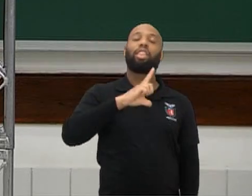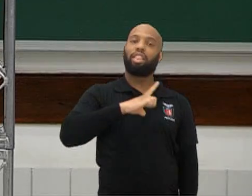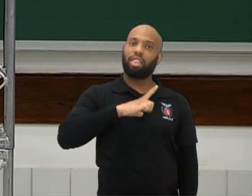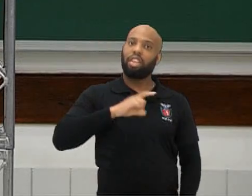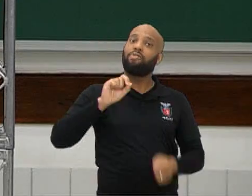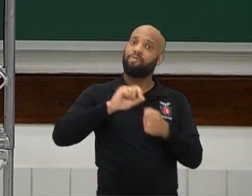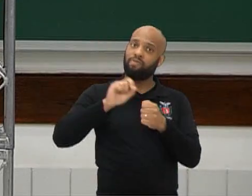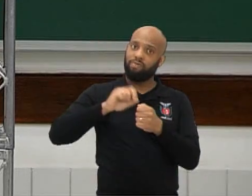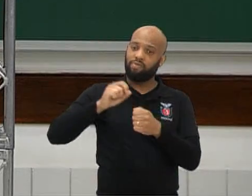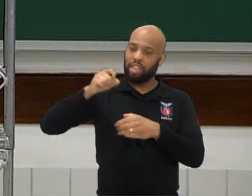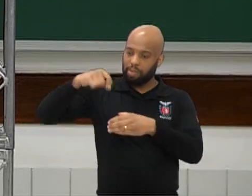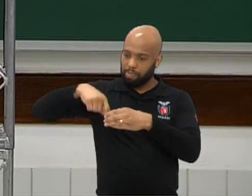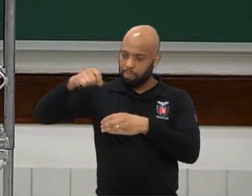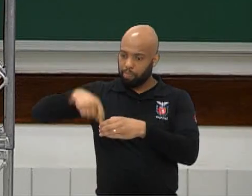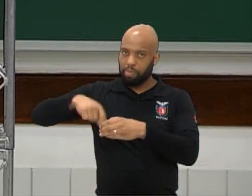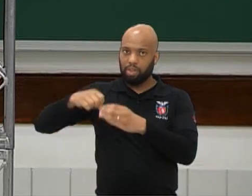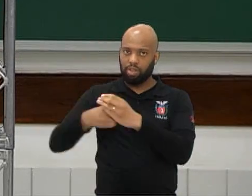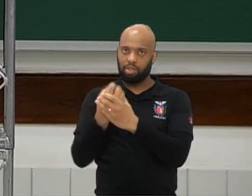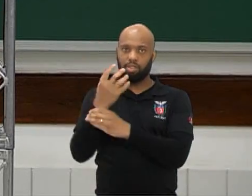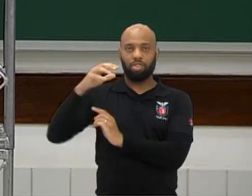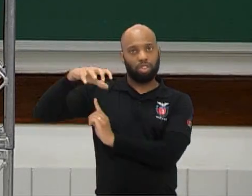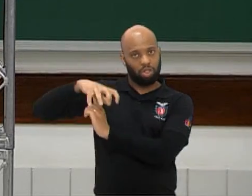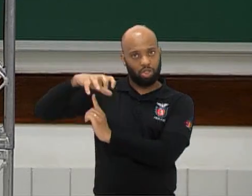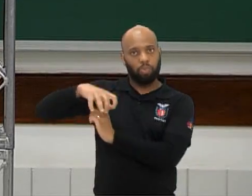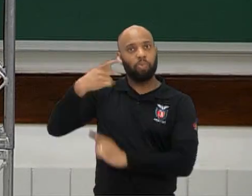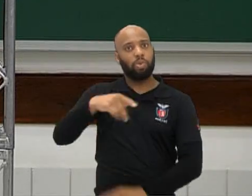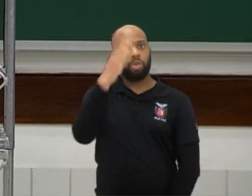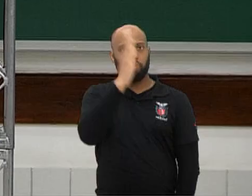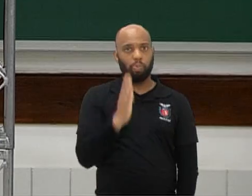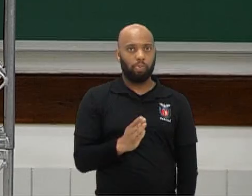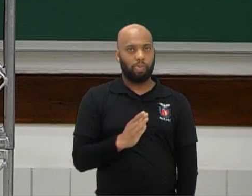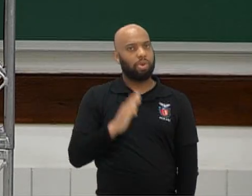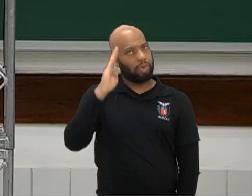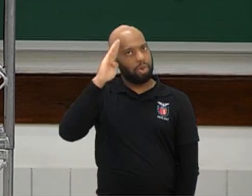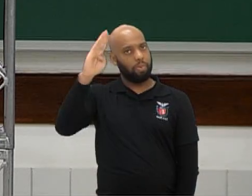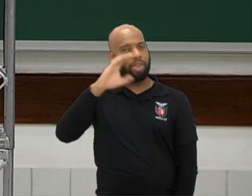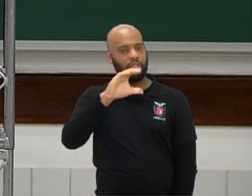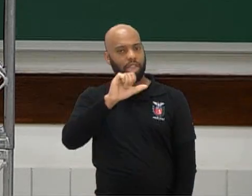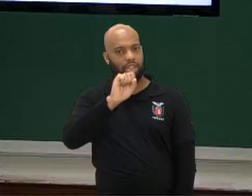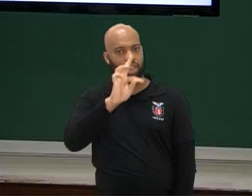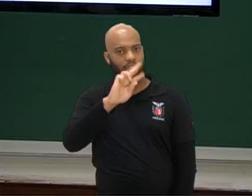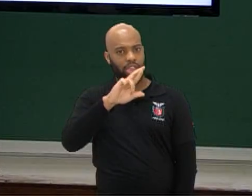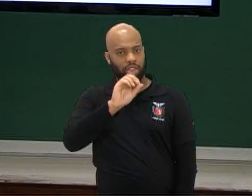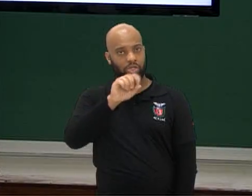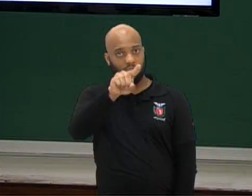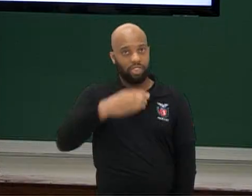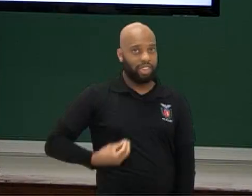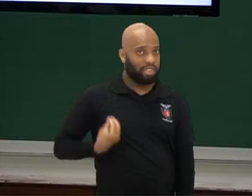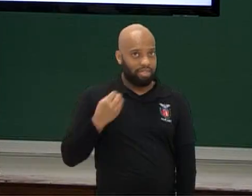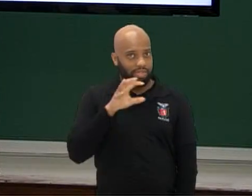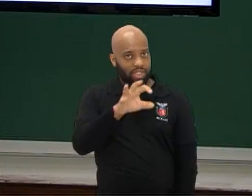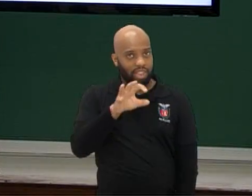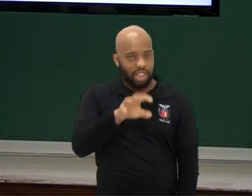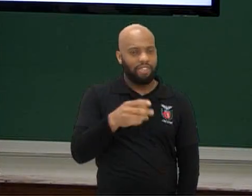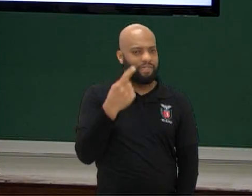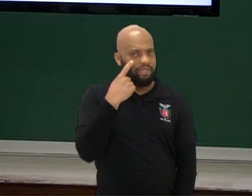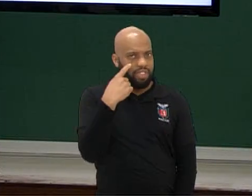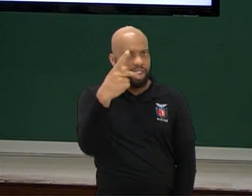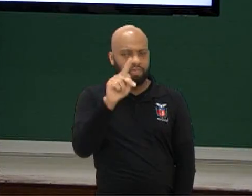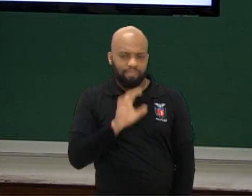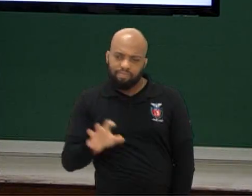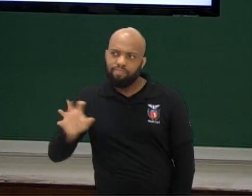de cogumelos no Brasil, principalmente a região de Castro. Então, se você mora aí, busque na sua